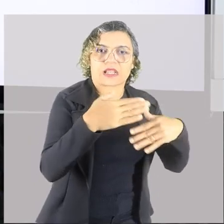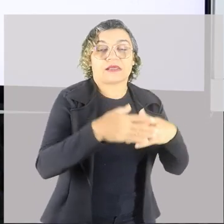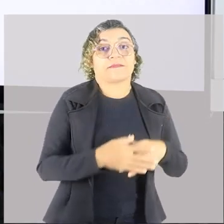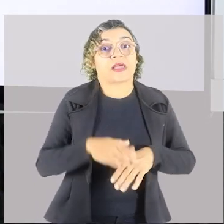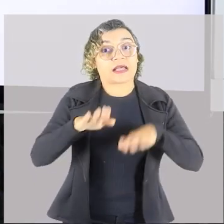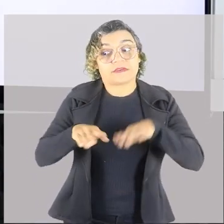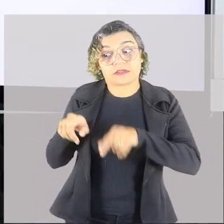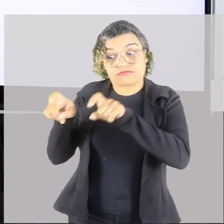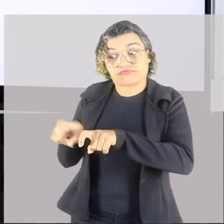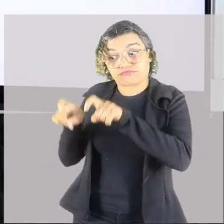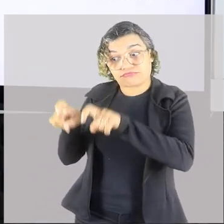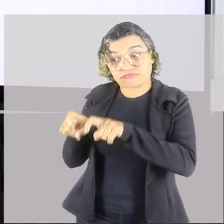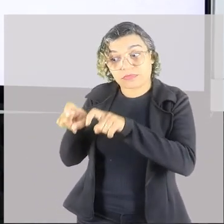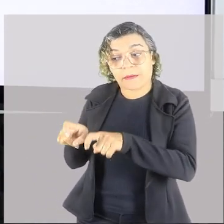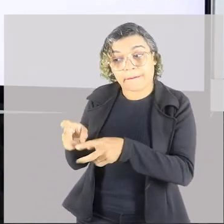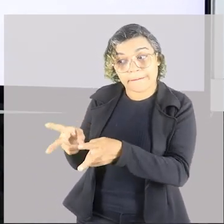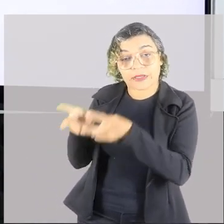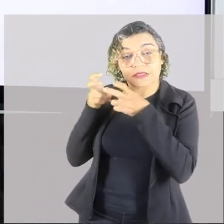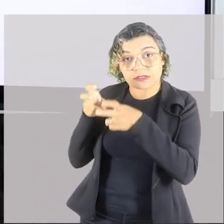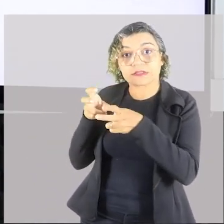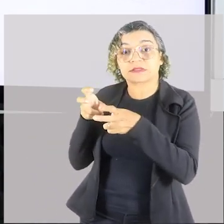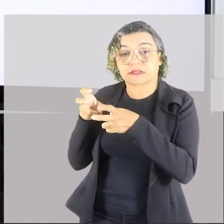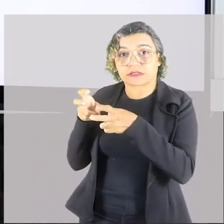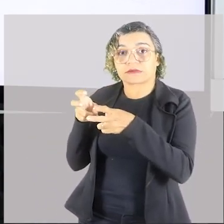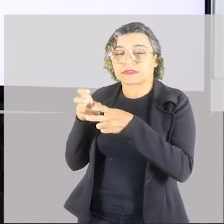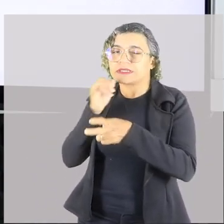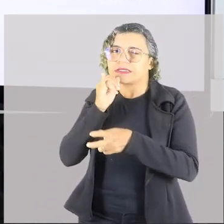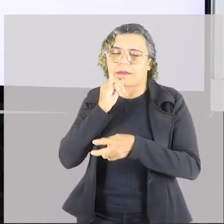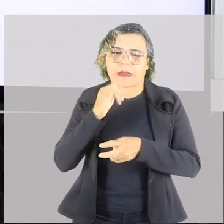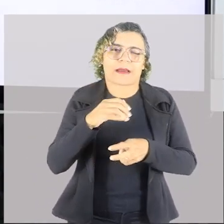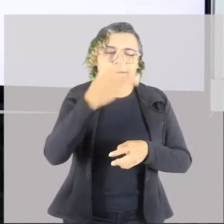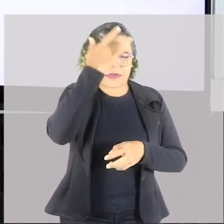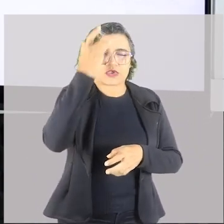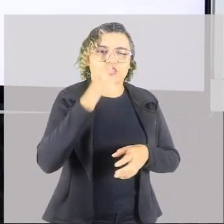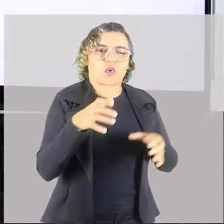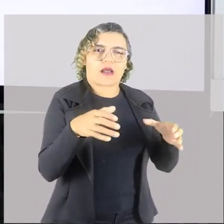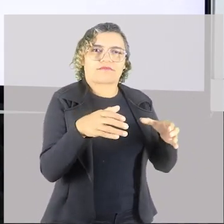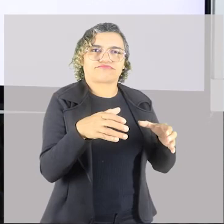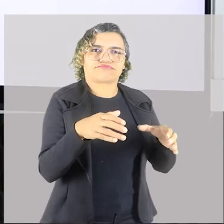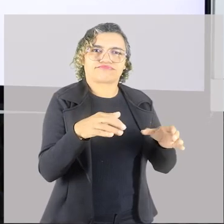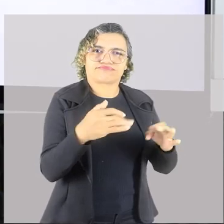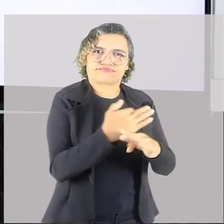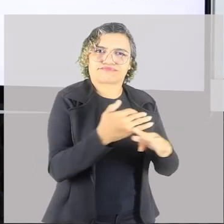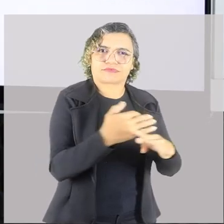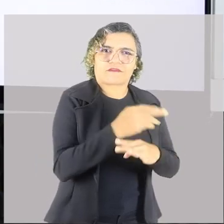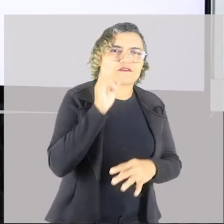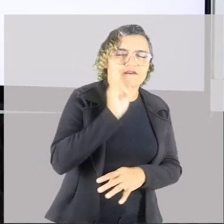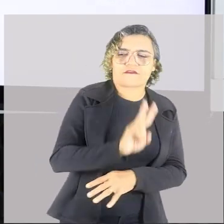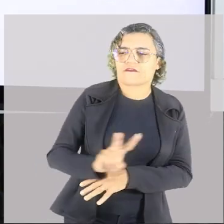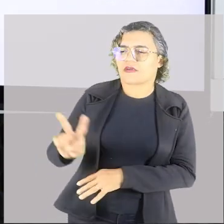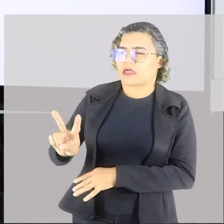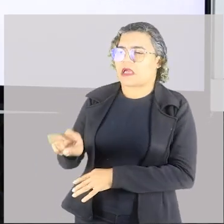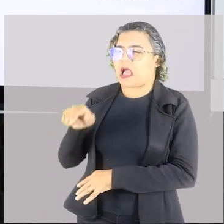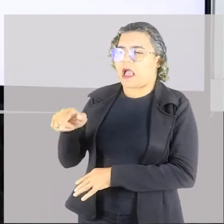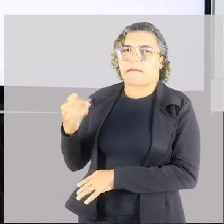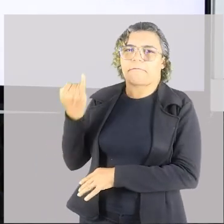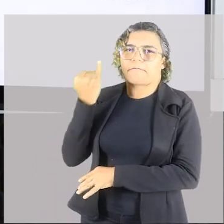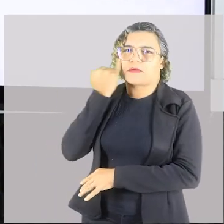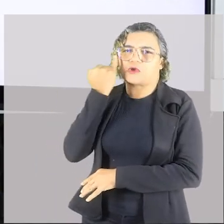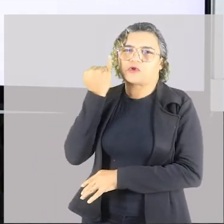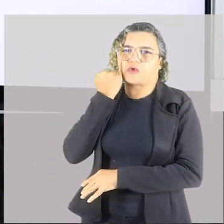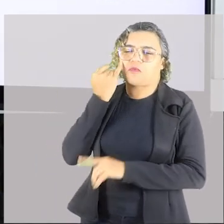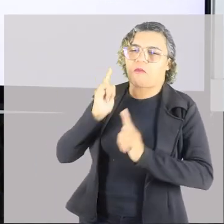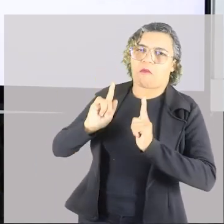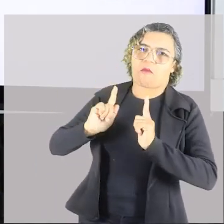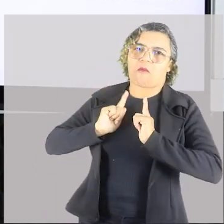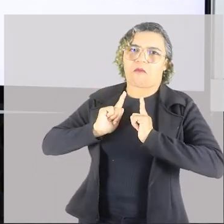mora na zona rural, ela é percebida pela pessoa que mora na área urbana como alguém que é indolente, preguiçoso,